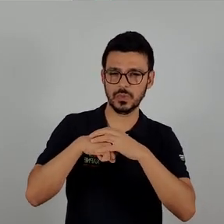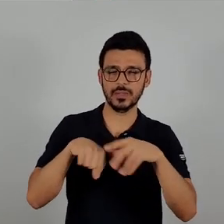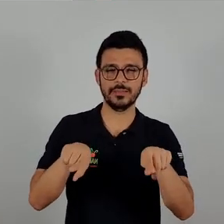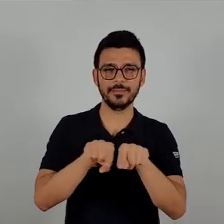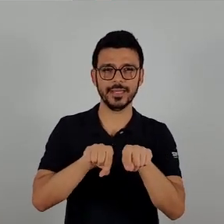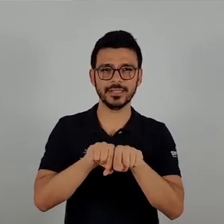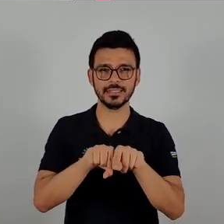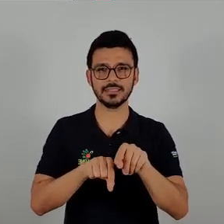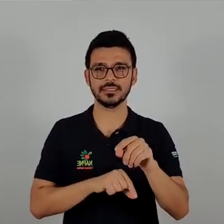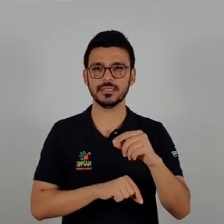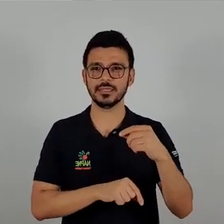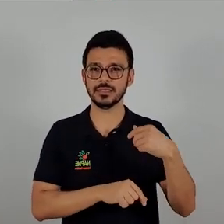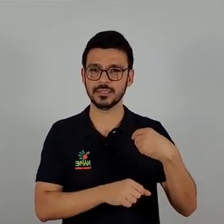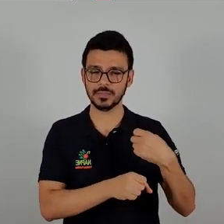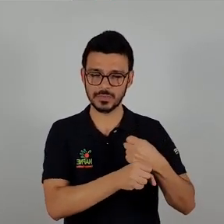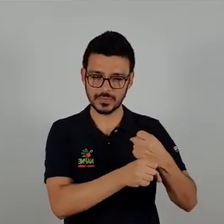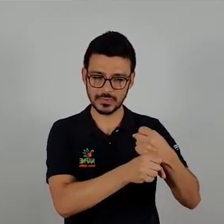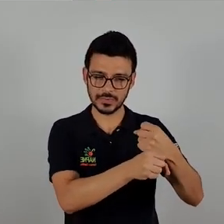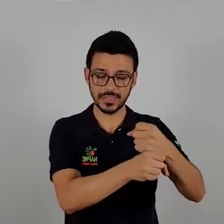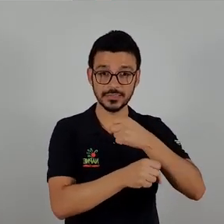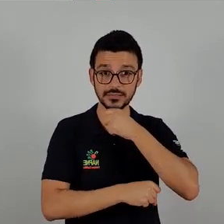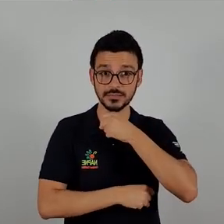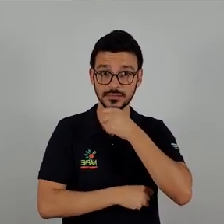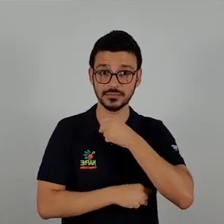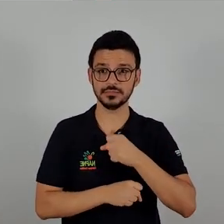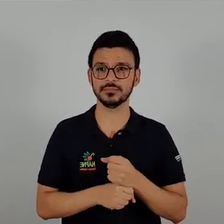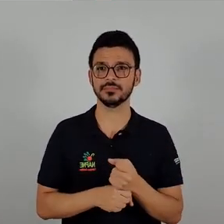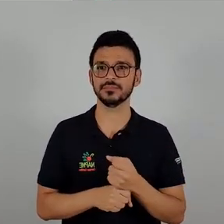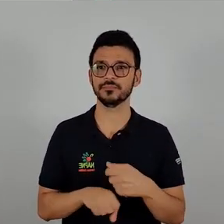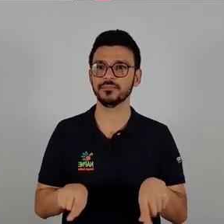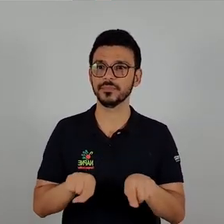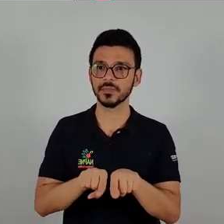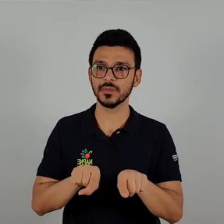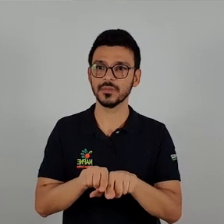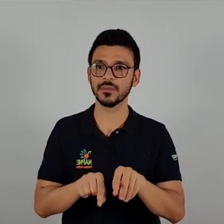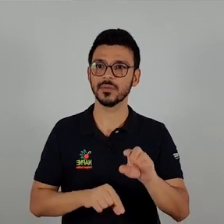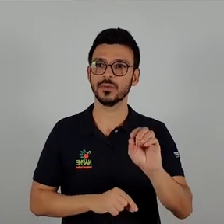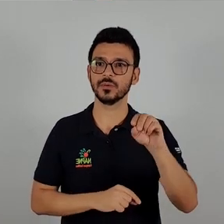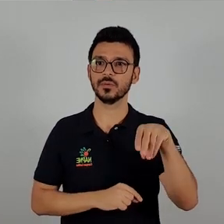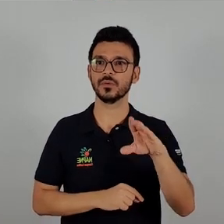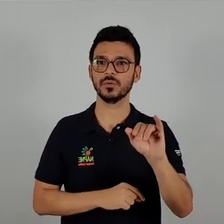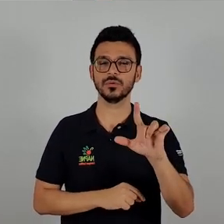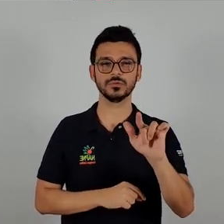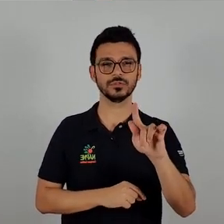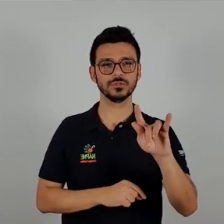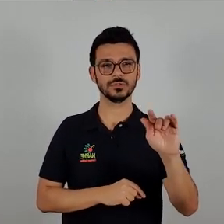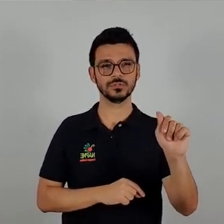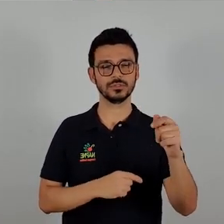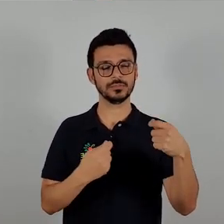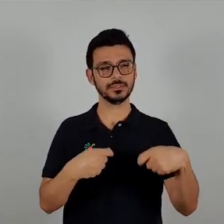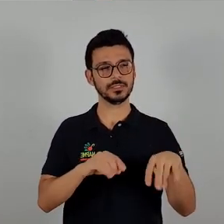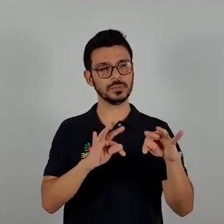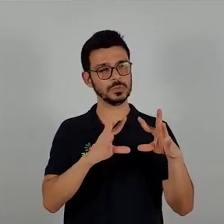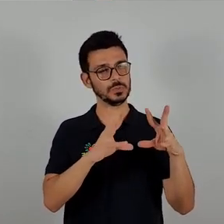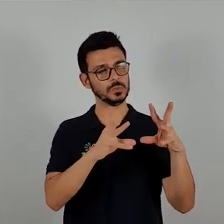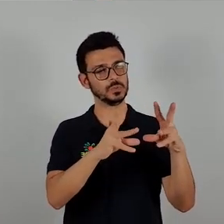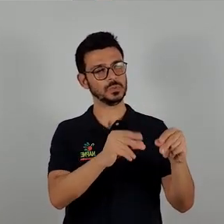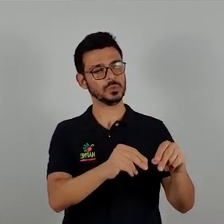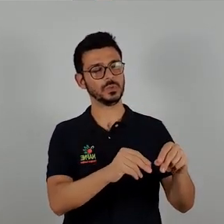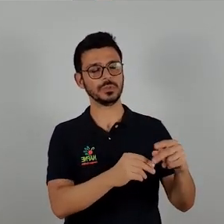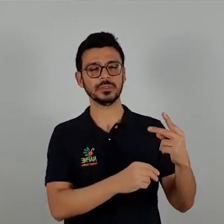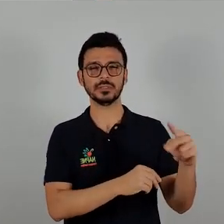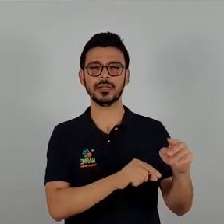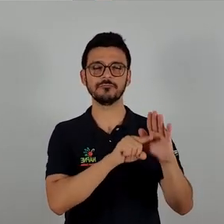gente fala, né, fatores importantes, marcantes, emocionais da vida desse paciente, as particularidades deles, que são as